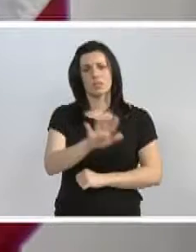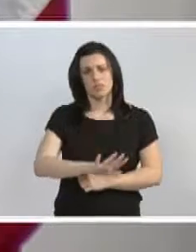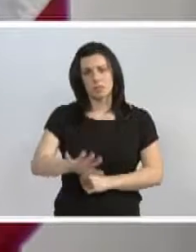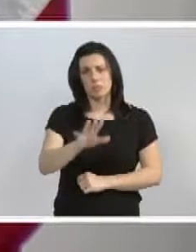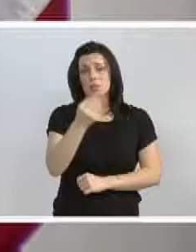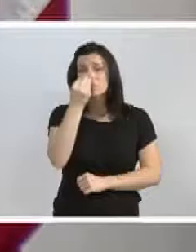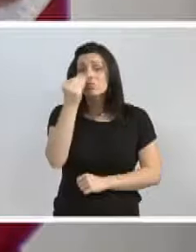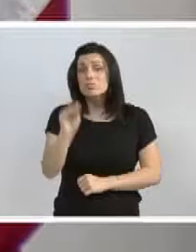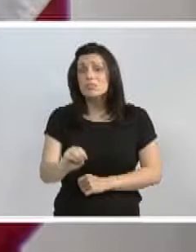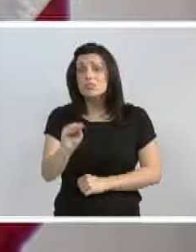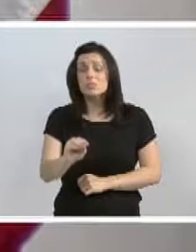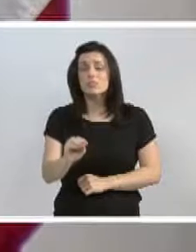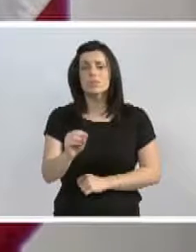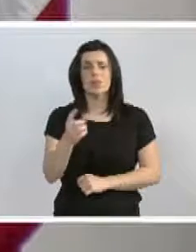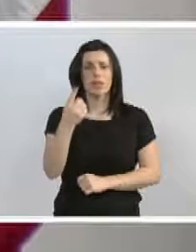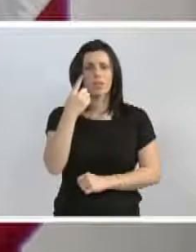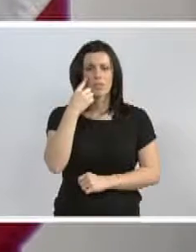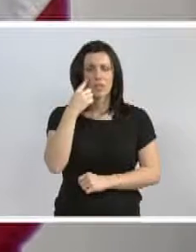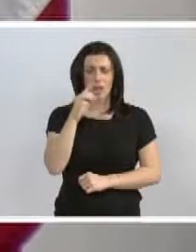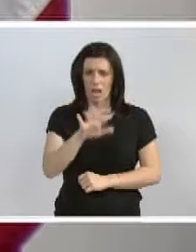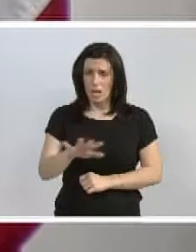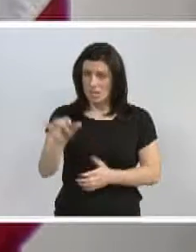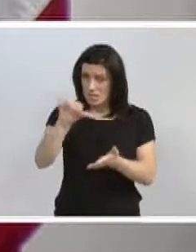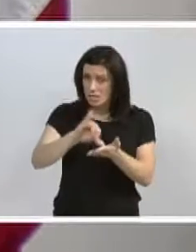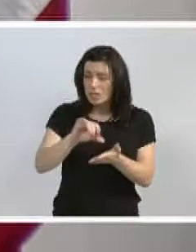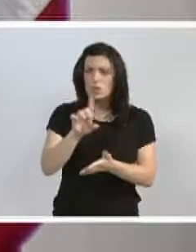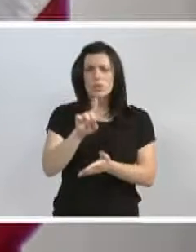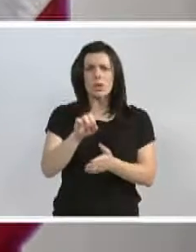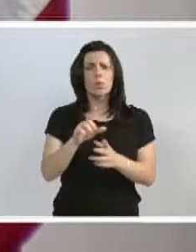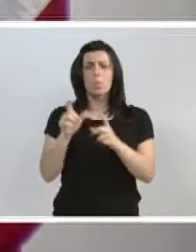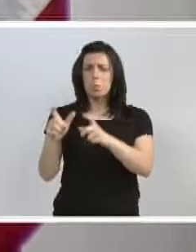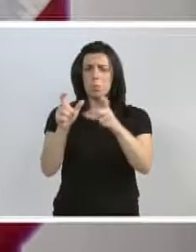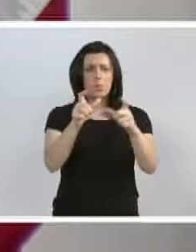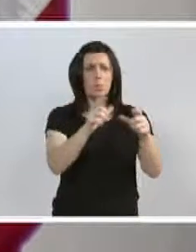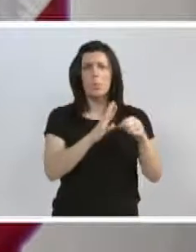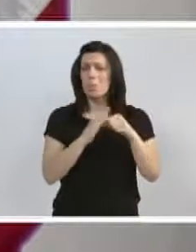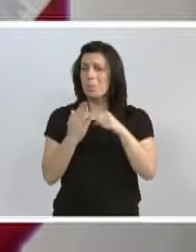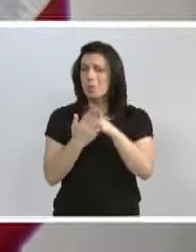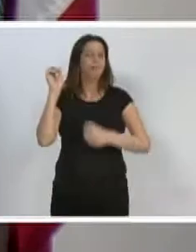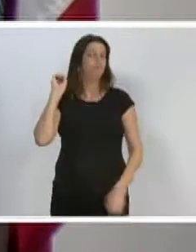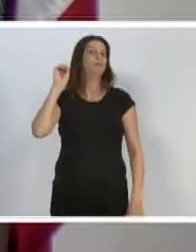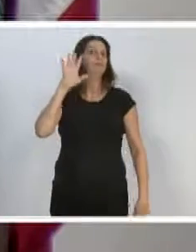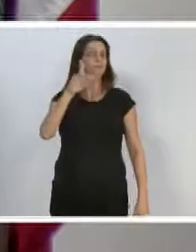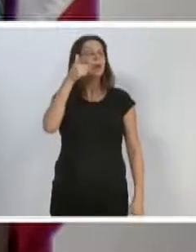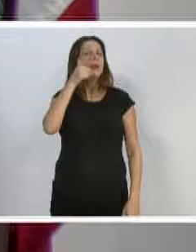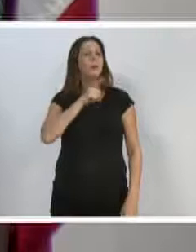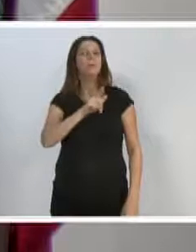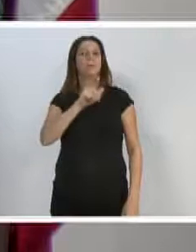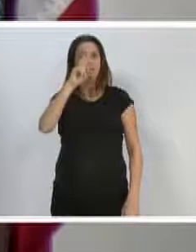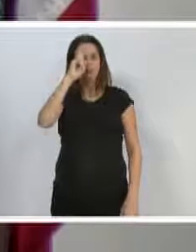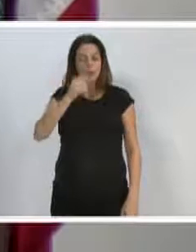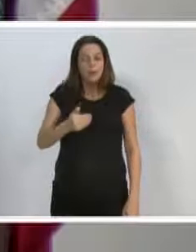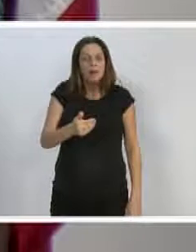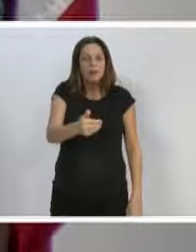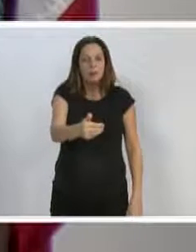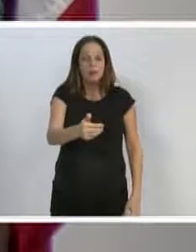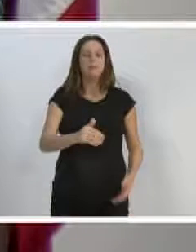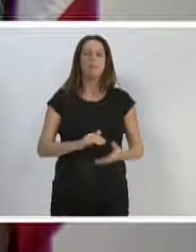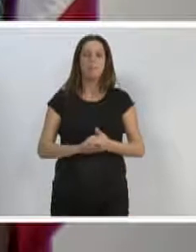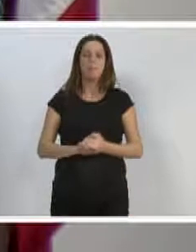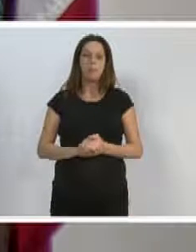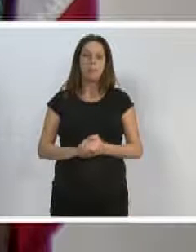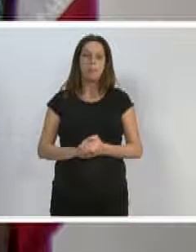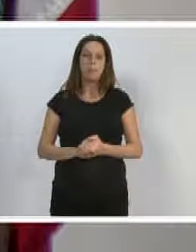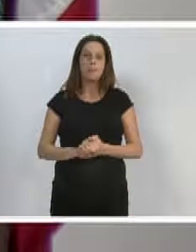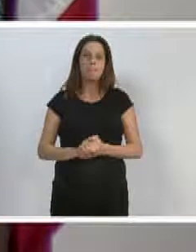nos pronunciamentos o vereador adriano pereira pediu melhorias para algumas ruas da cidade o vereador beto tribess destacou